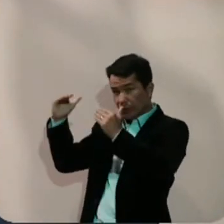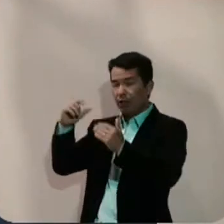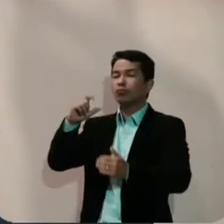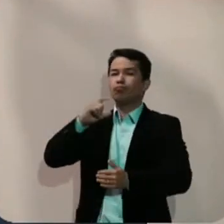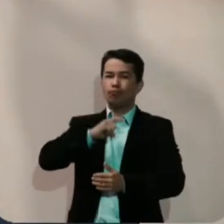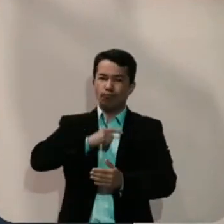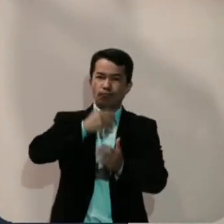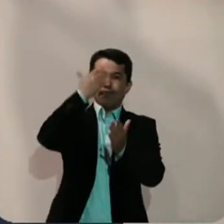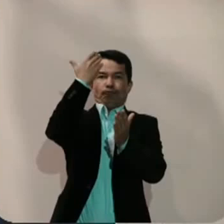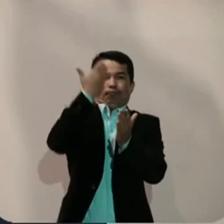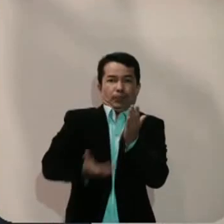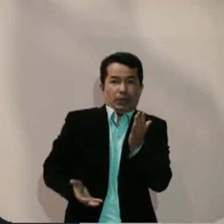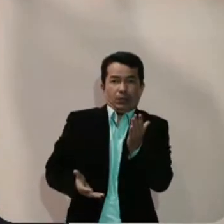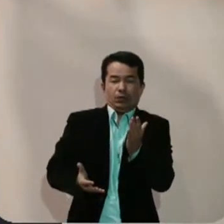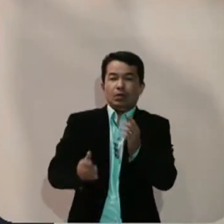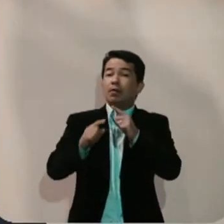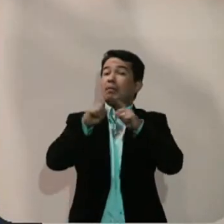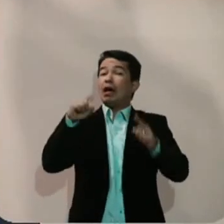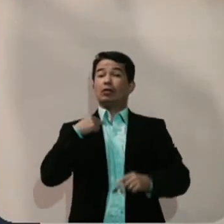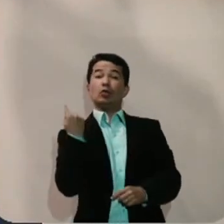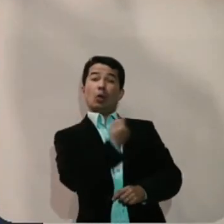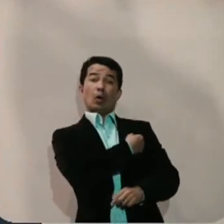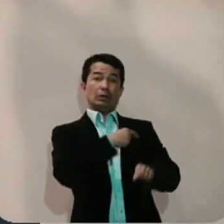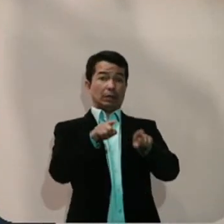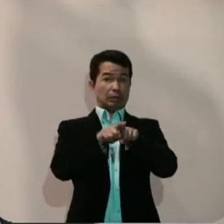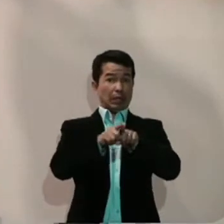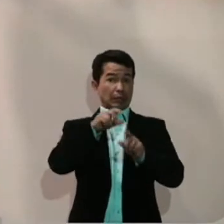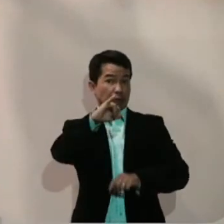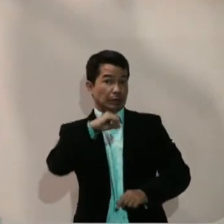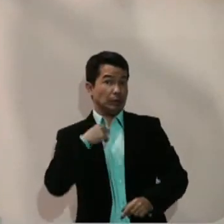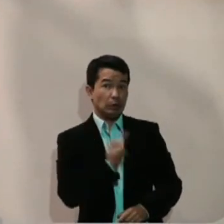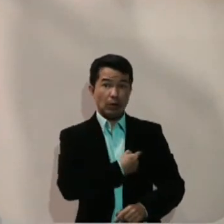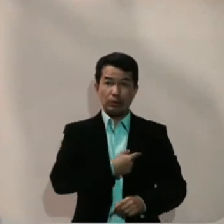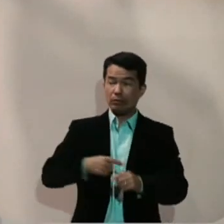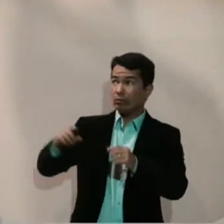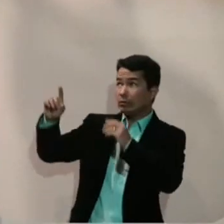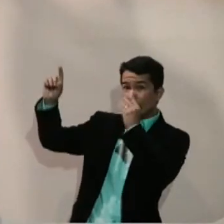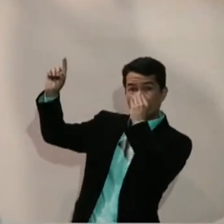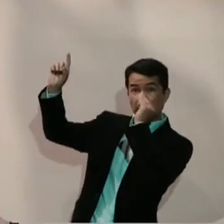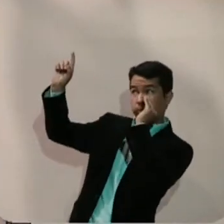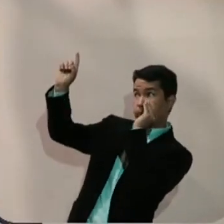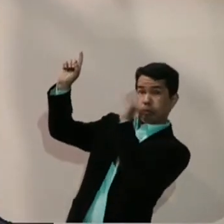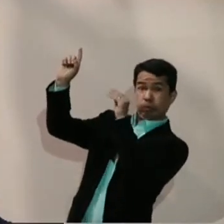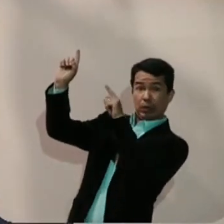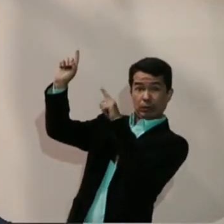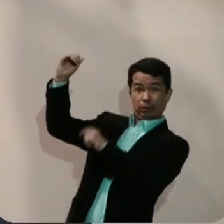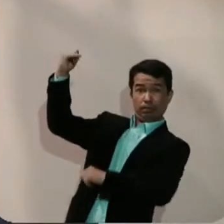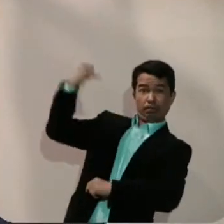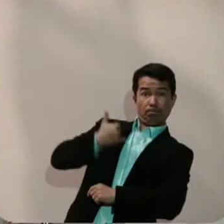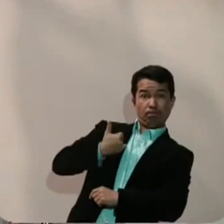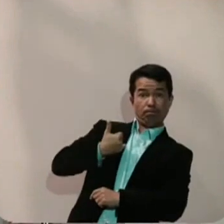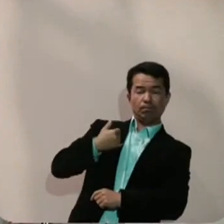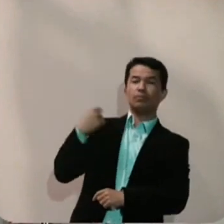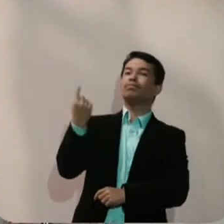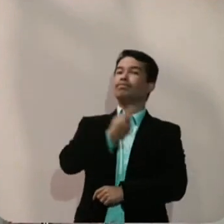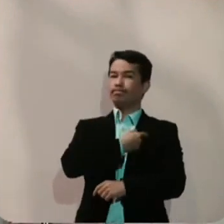menos escaparemos nós se rejeitarmos aquele que lá do céu nos